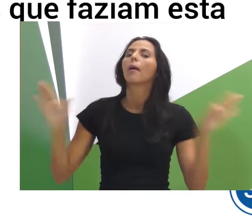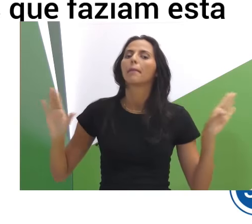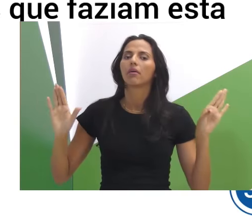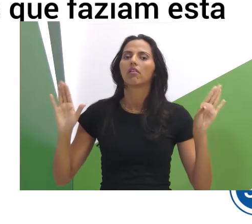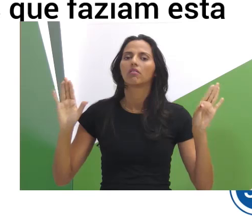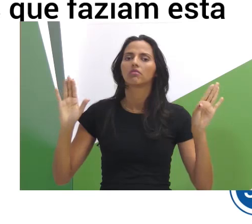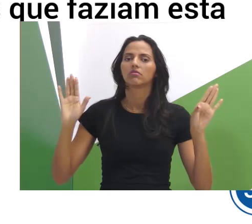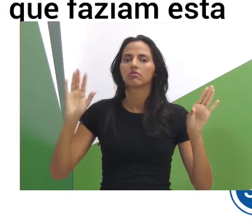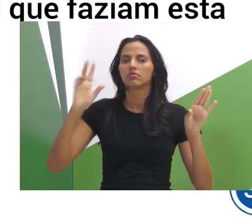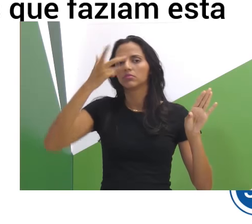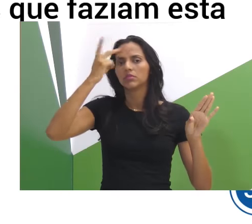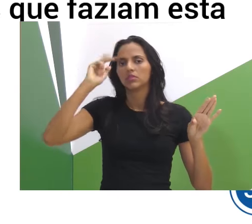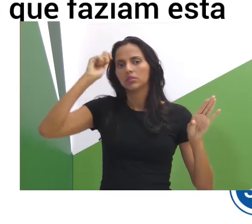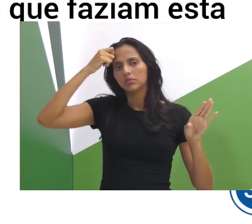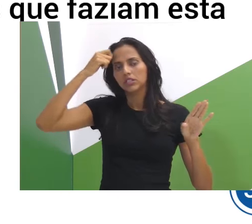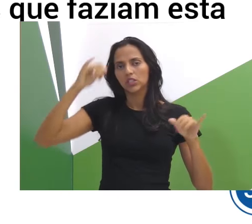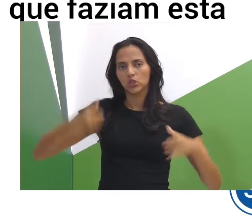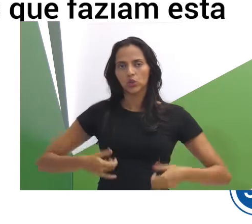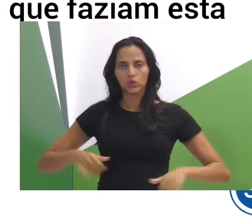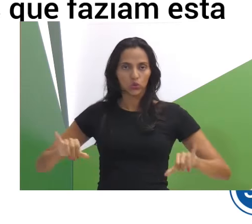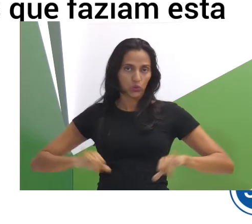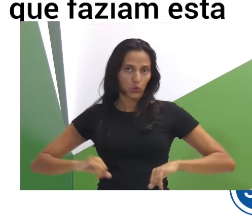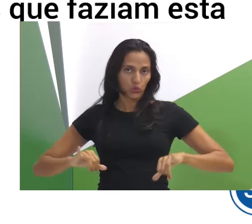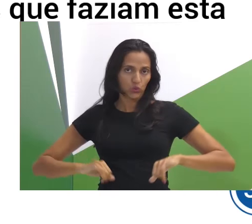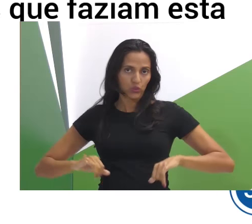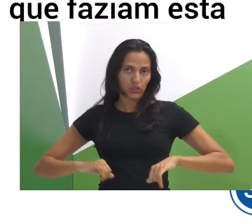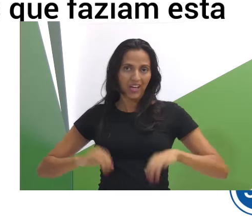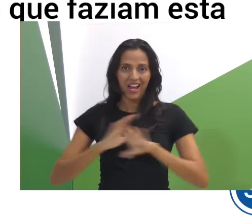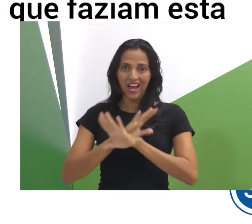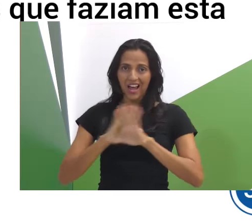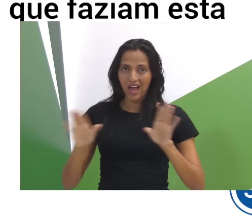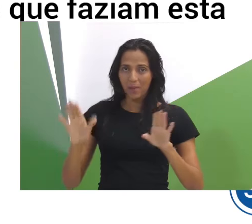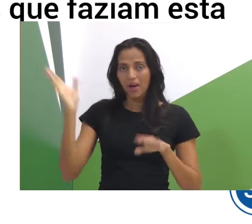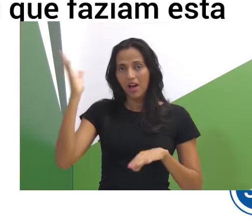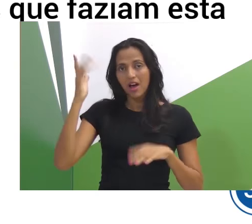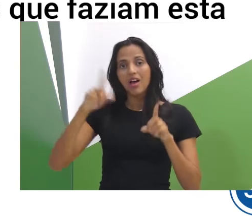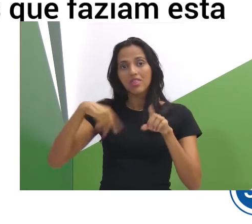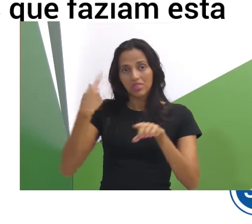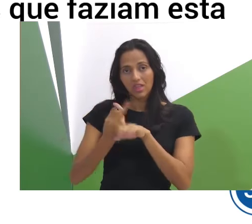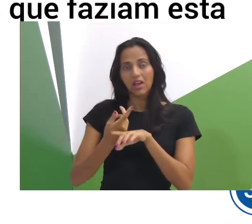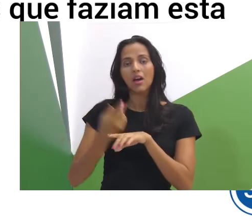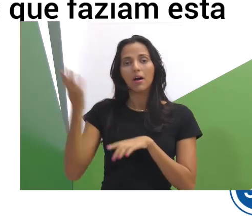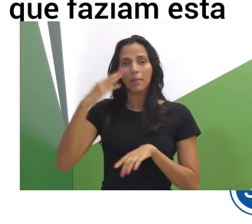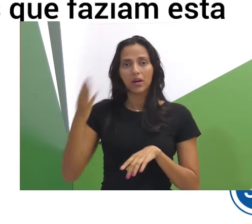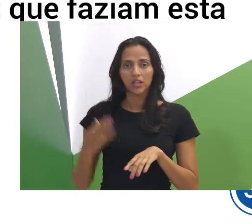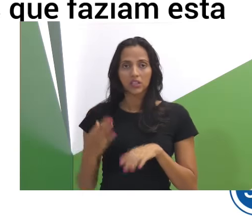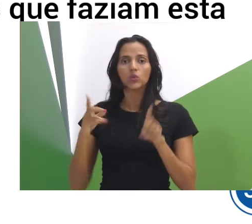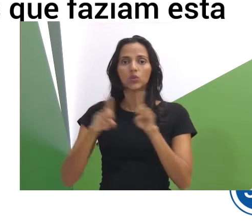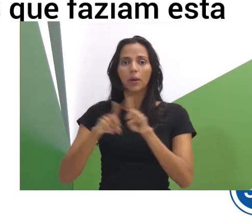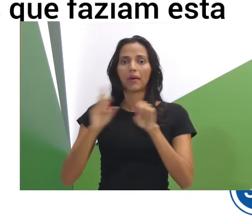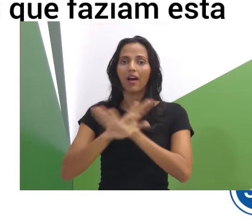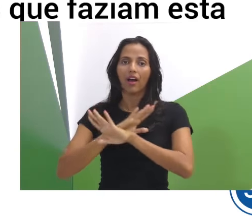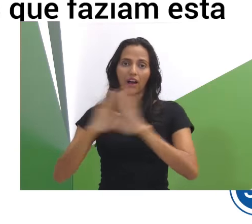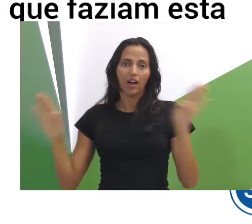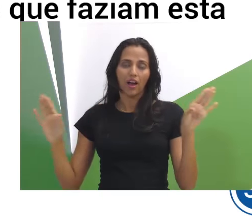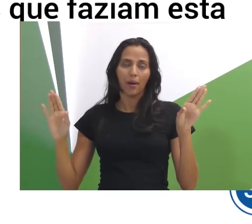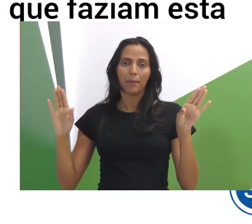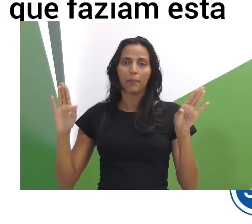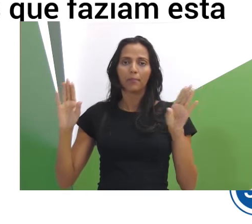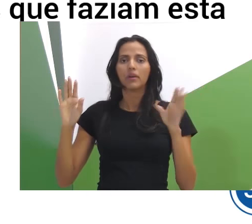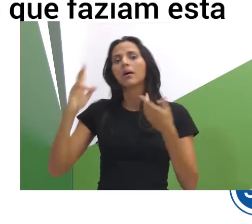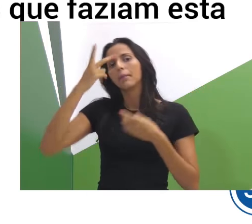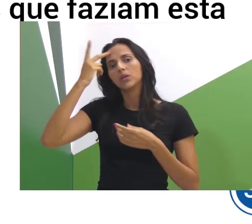consumidor, ela vai ampliar o seu mercado consumidor, tanto no Brasil quanto no mundo. Então, ela começa a combater a escravidão